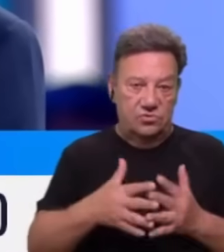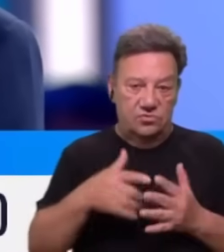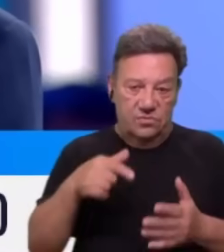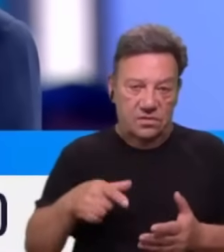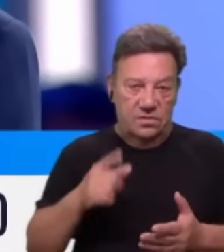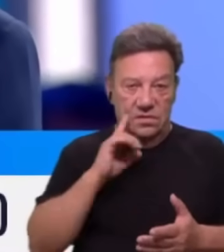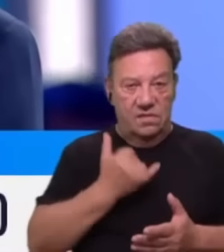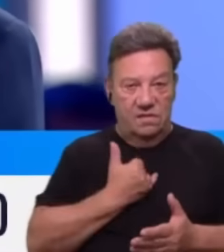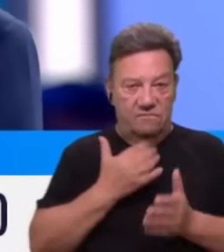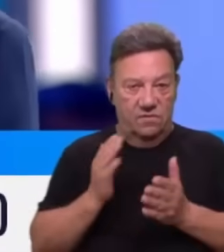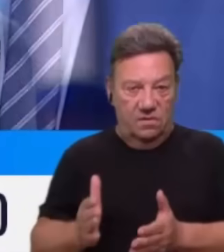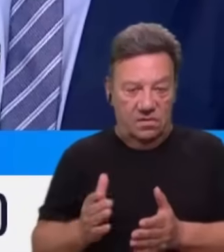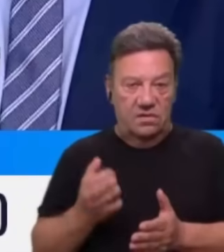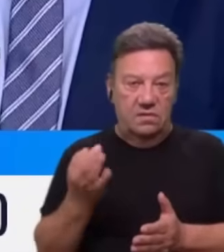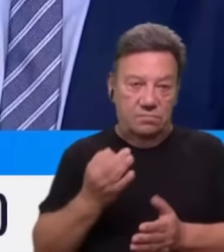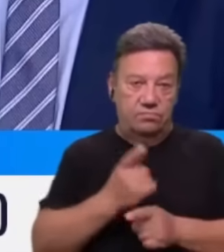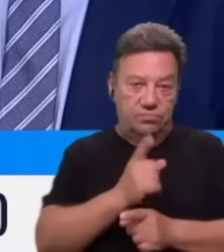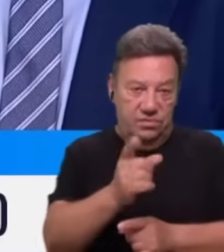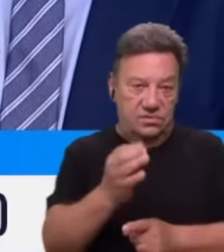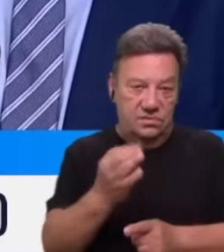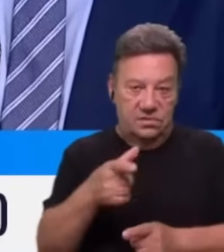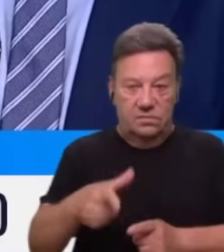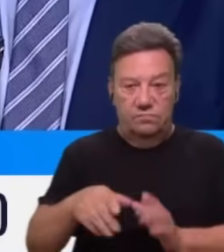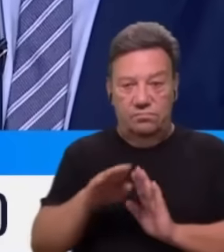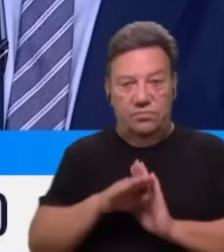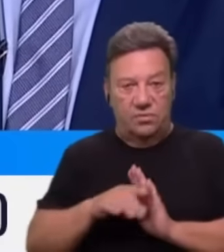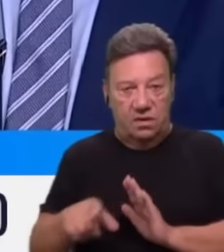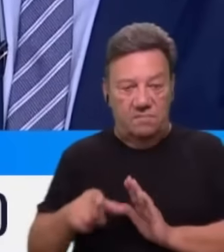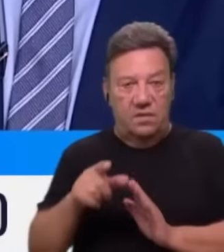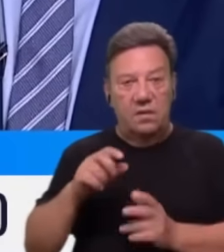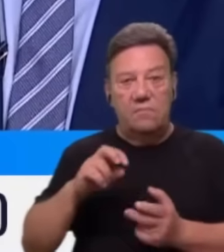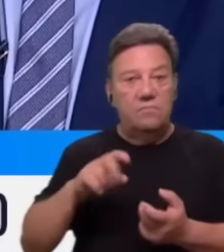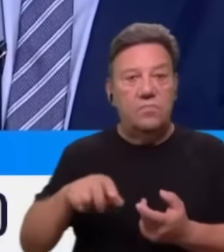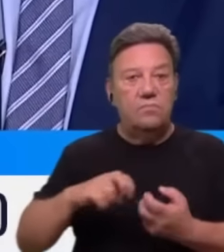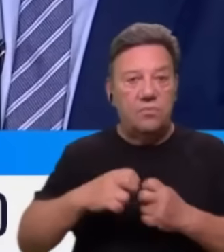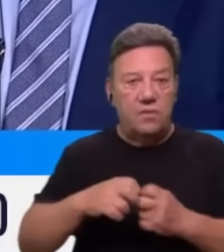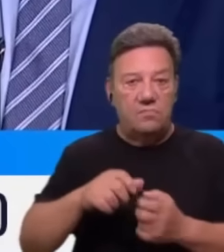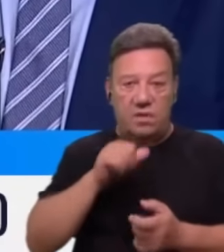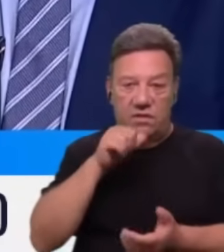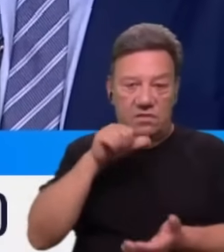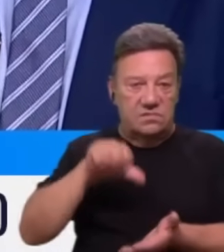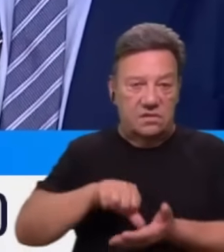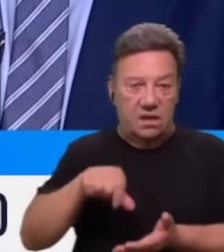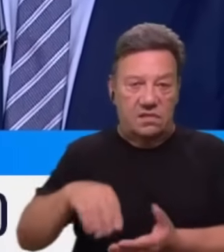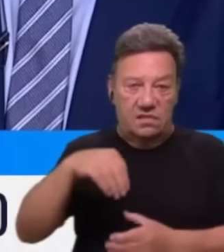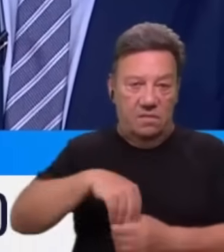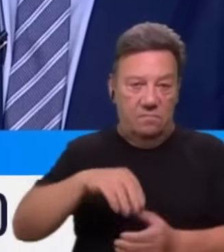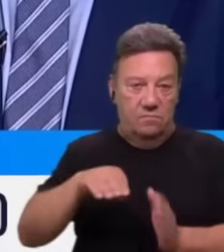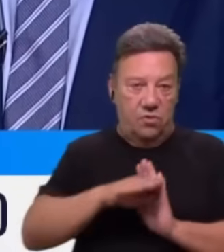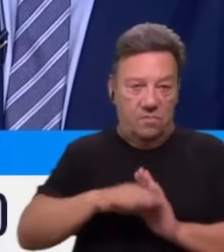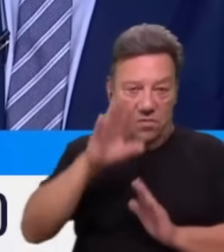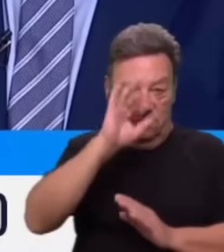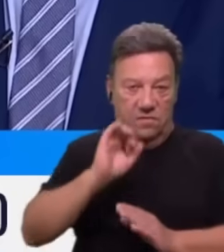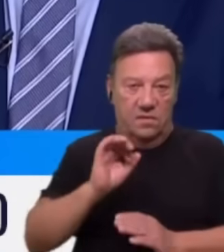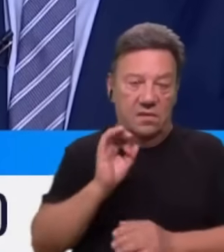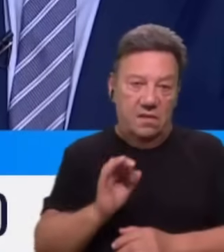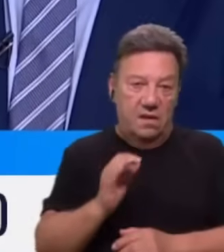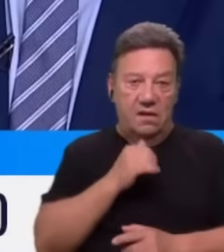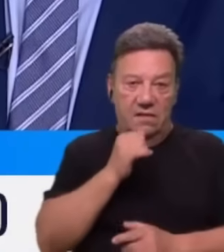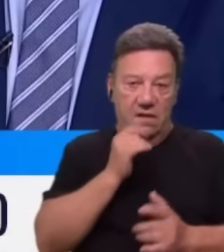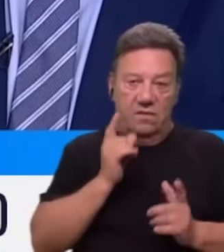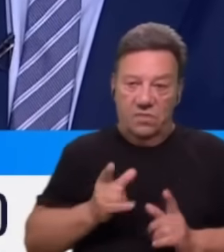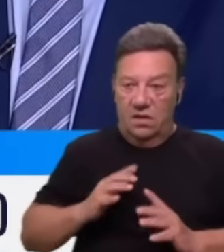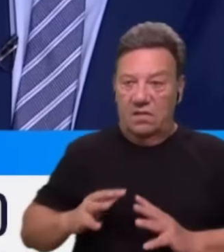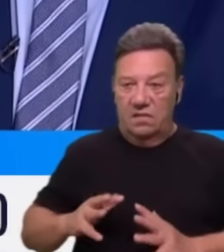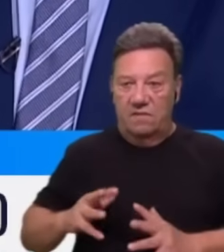que está identificado aliás é por isso mesmo que este programa Este programa é Central no programa do governo é por isso mesmo que estamos vindo a